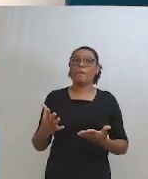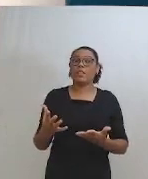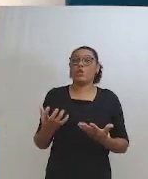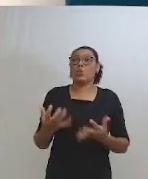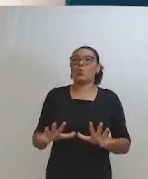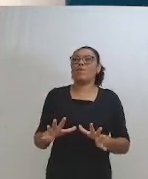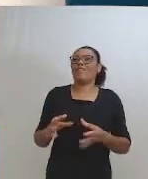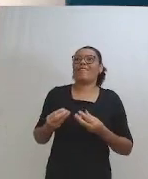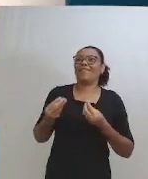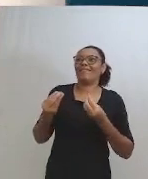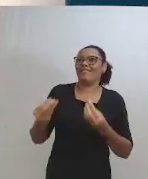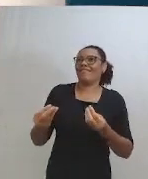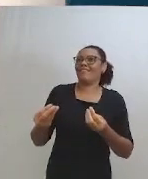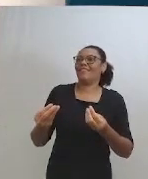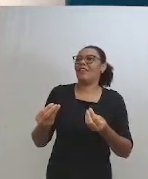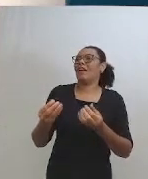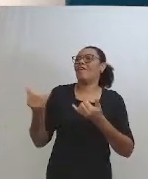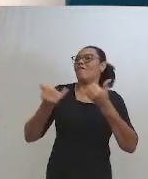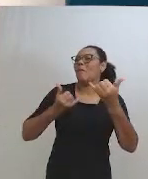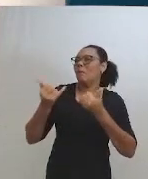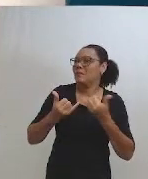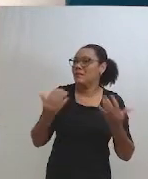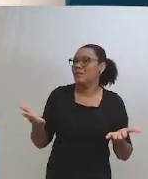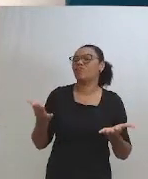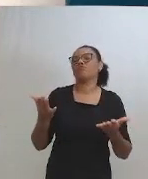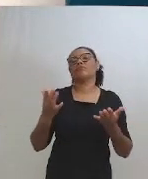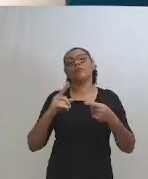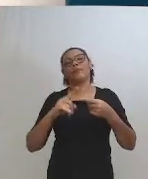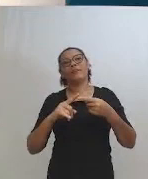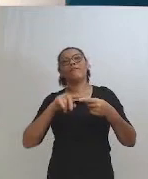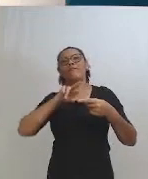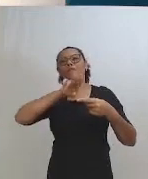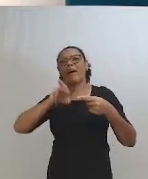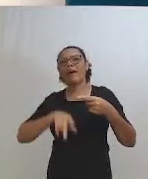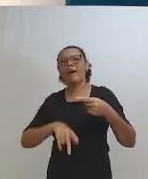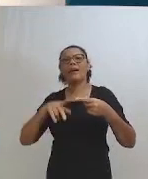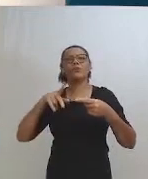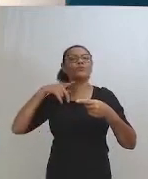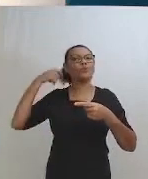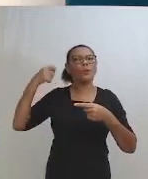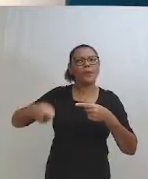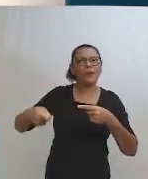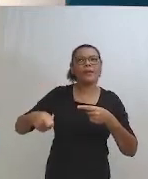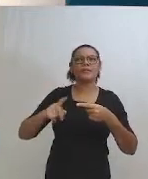Tem juízos de São Paulo, de Mato Grosso e coisas assim.